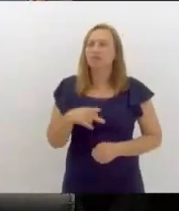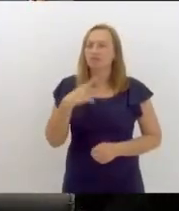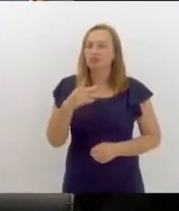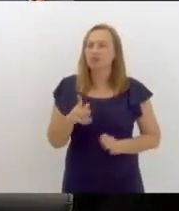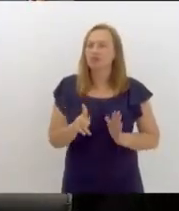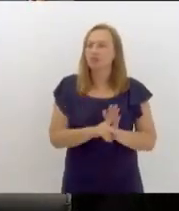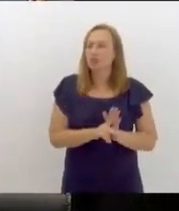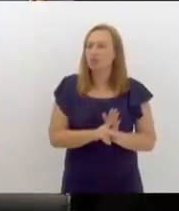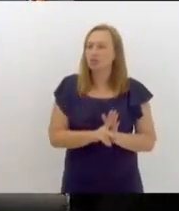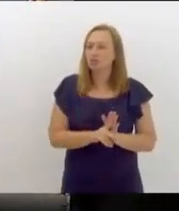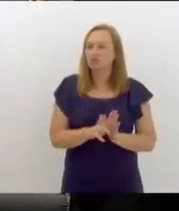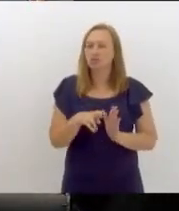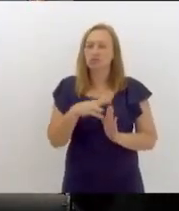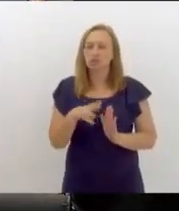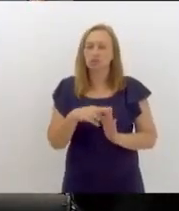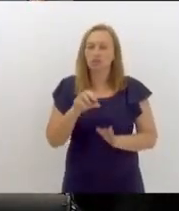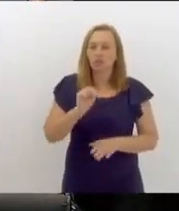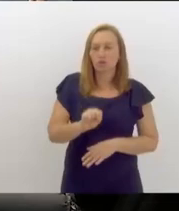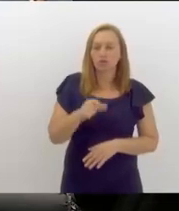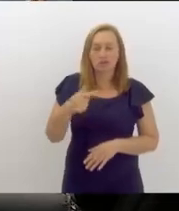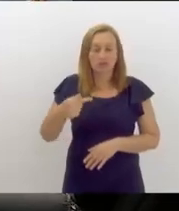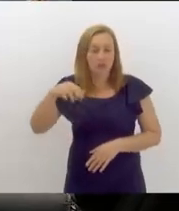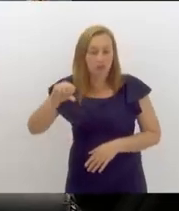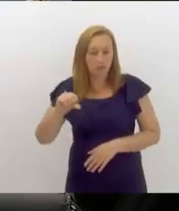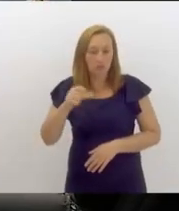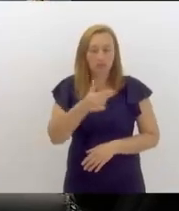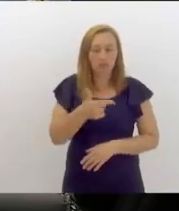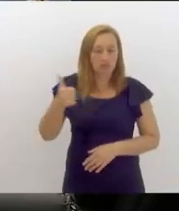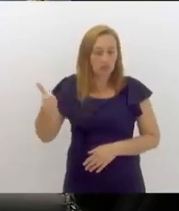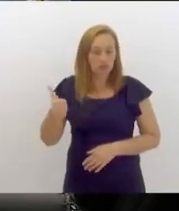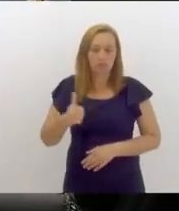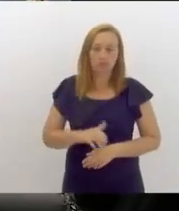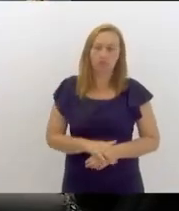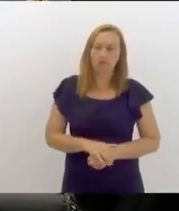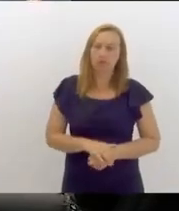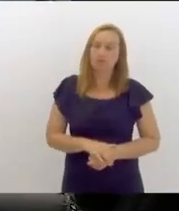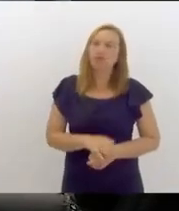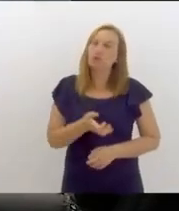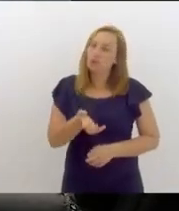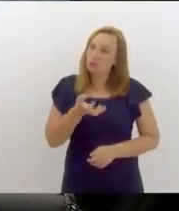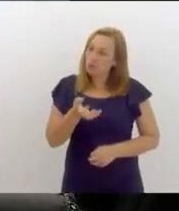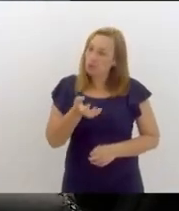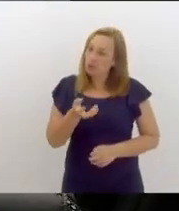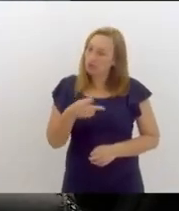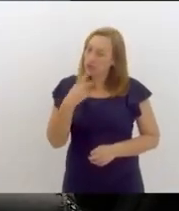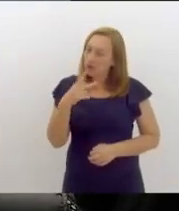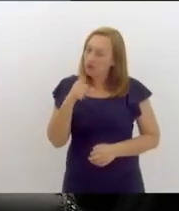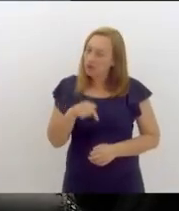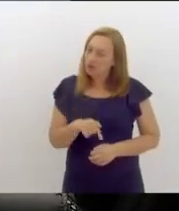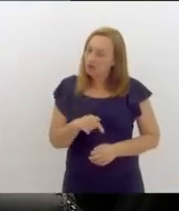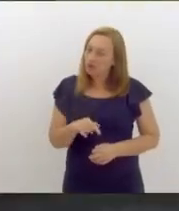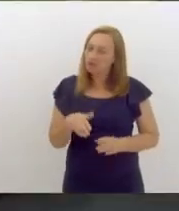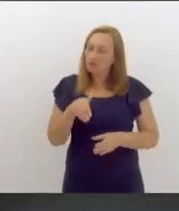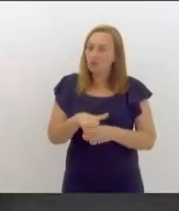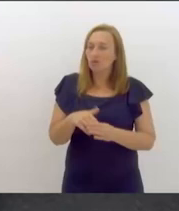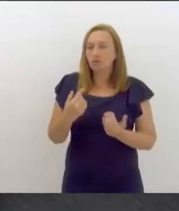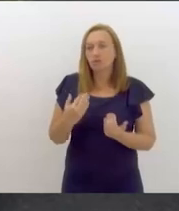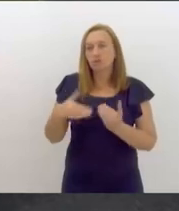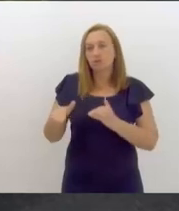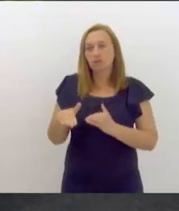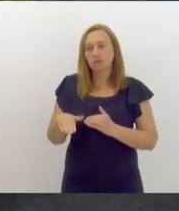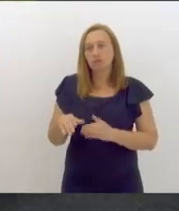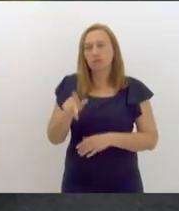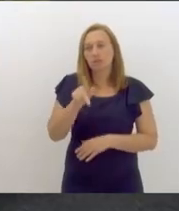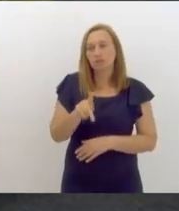do projeto de resolução 879 de 2021 e eu quero exaurar aqui o voto contrário da bancada